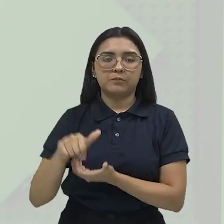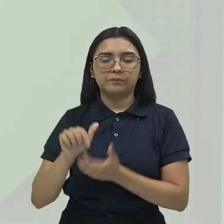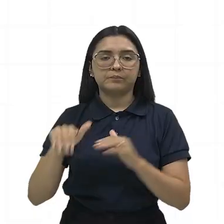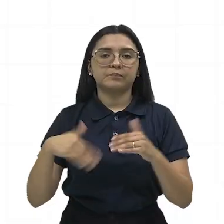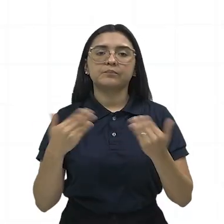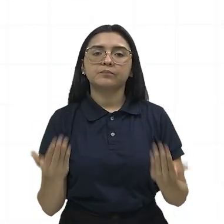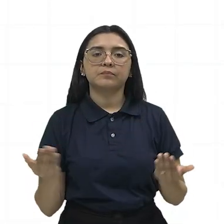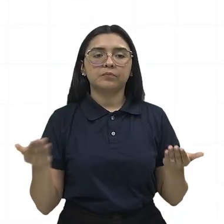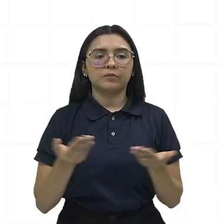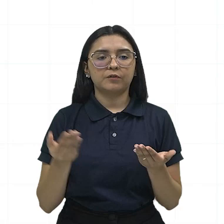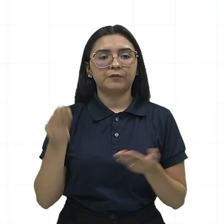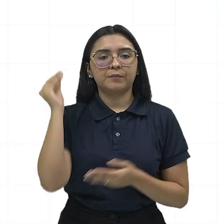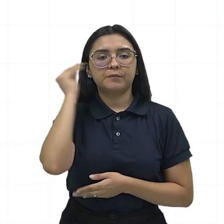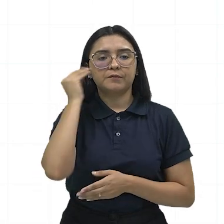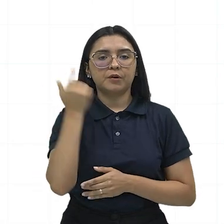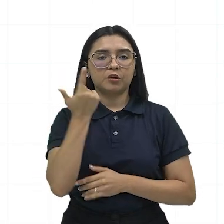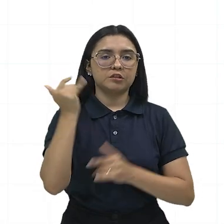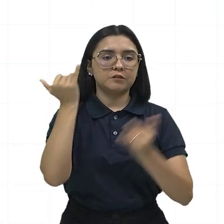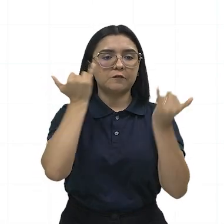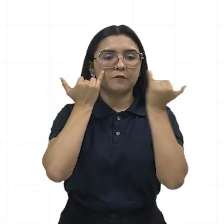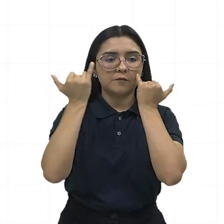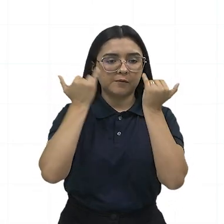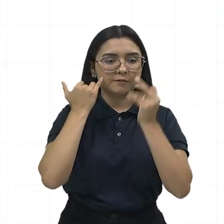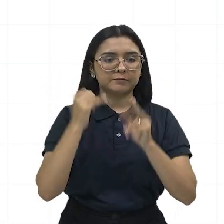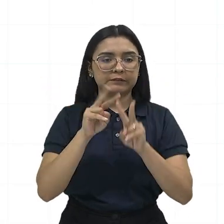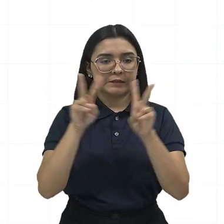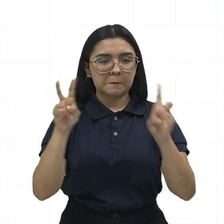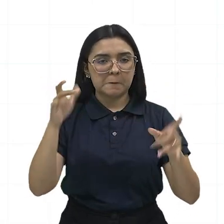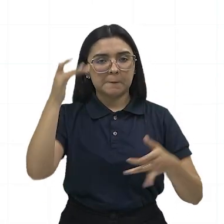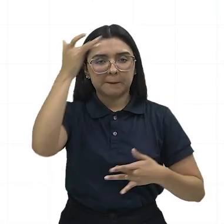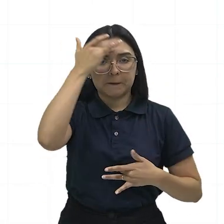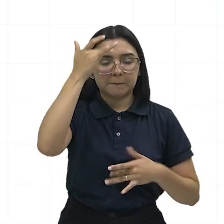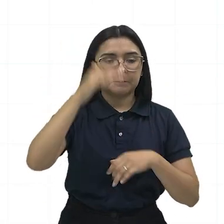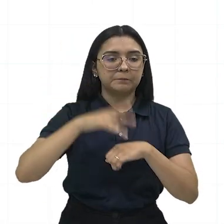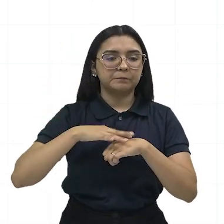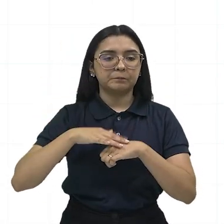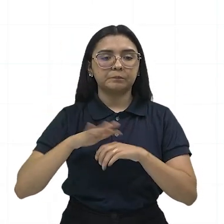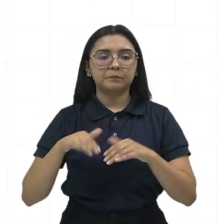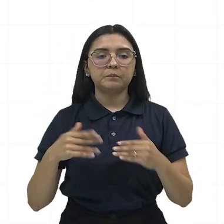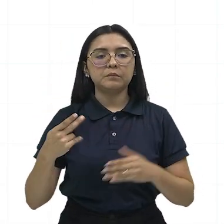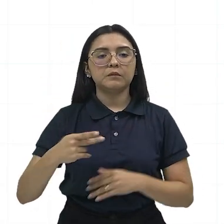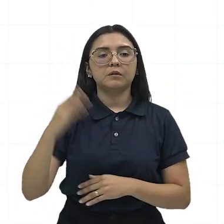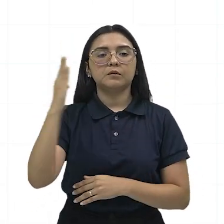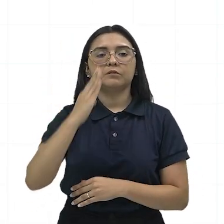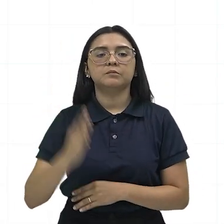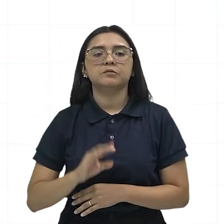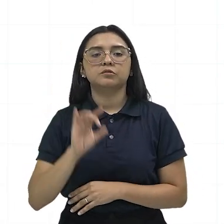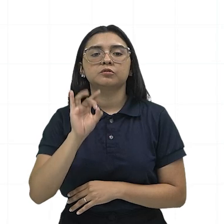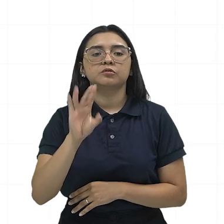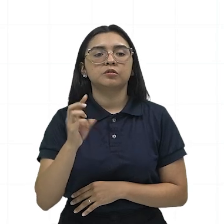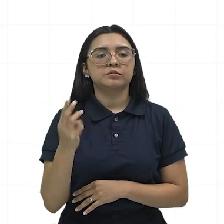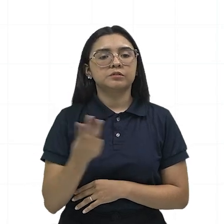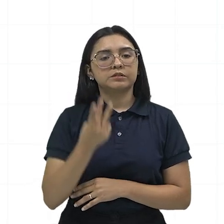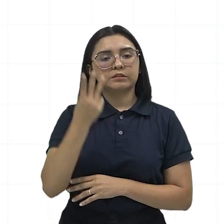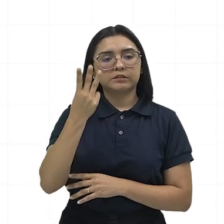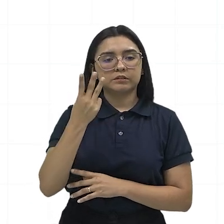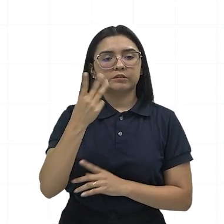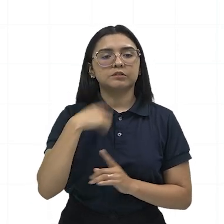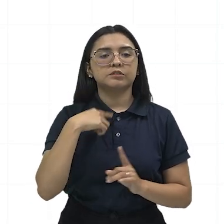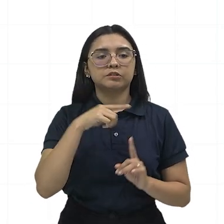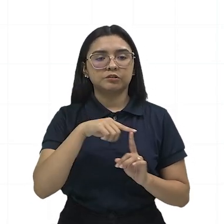aí para mais informações sobre a malária. No Brasil, somente 3 dessas espécies